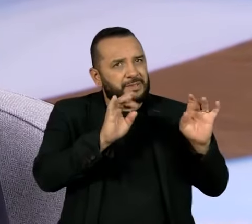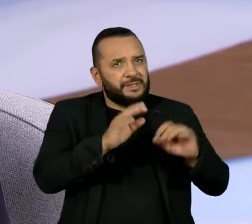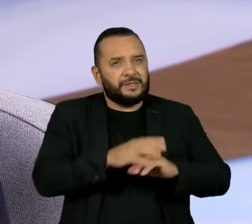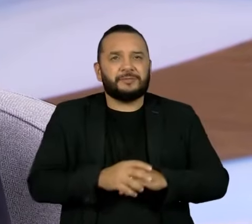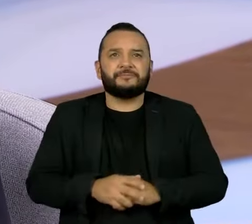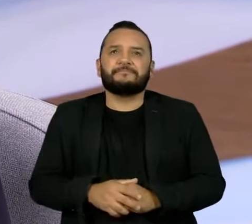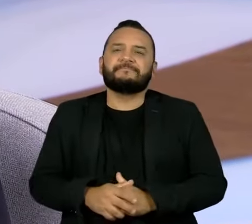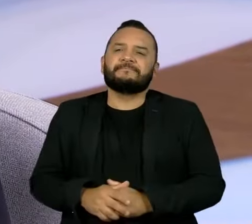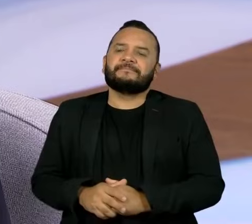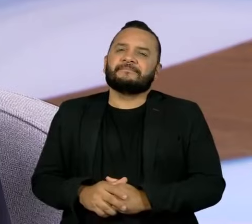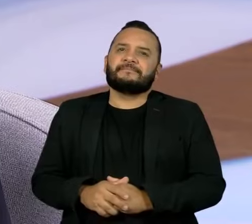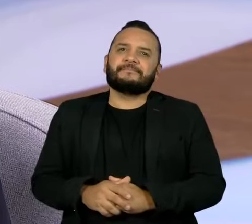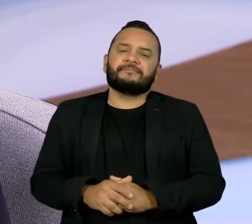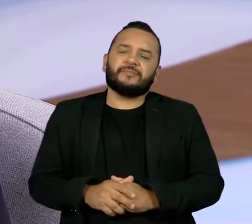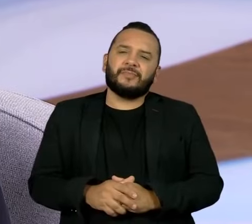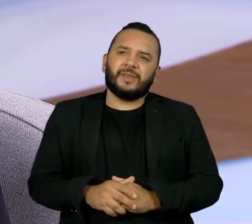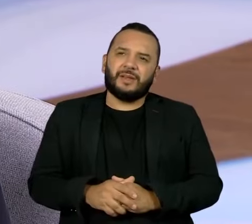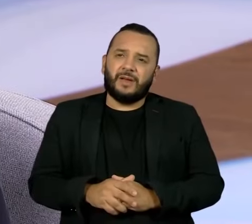Olha,